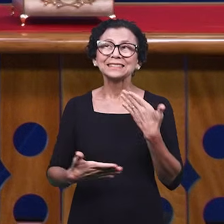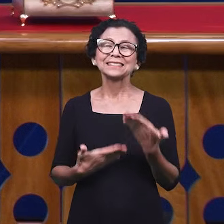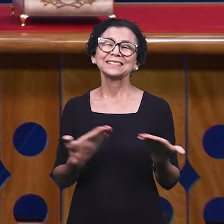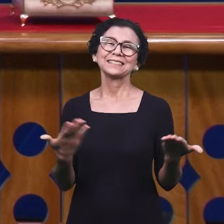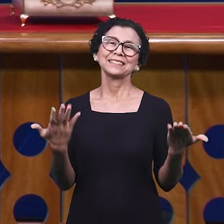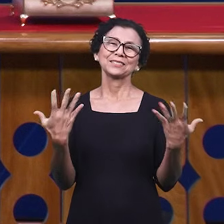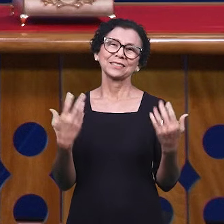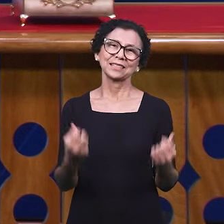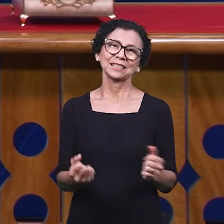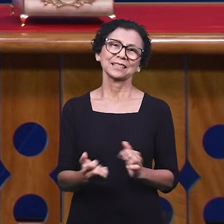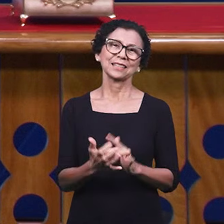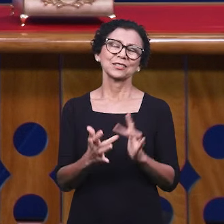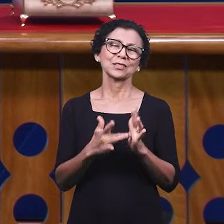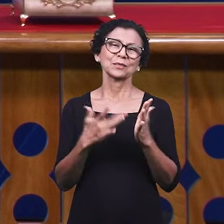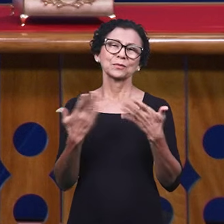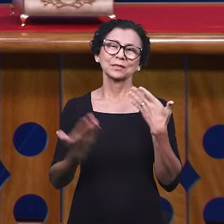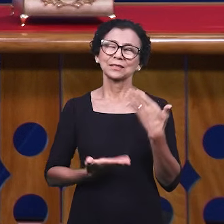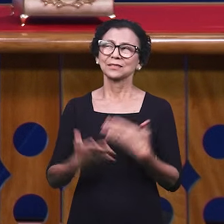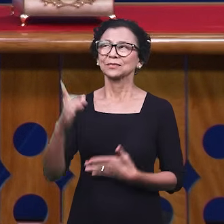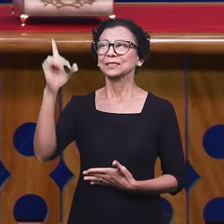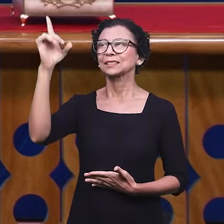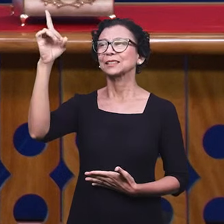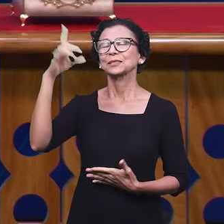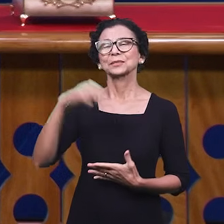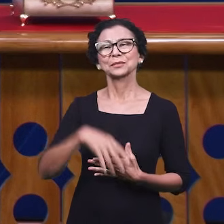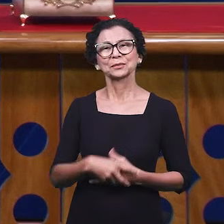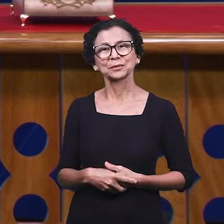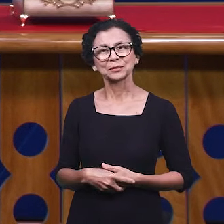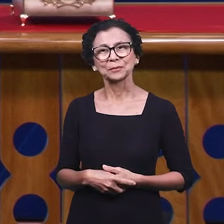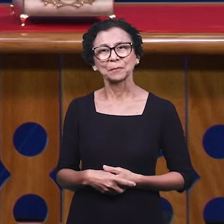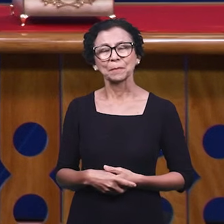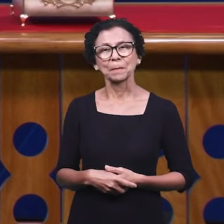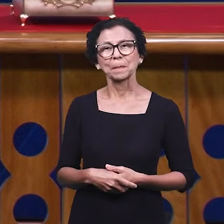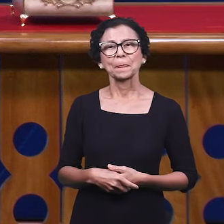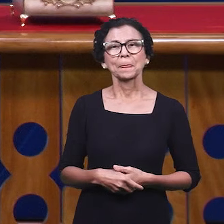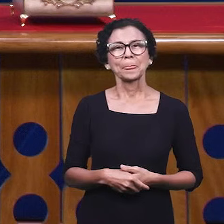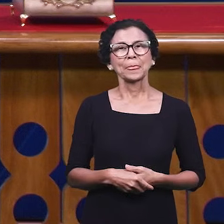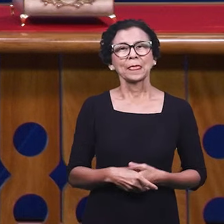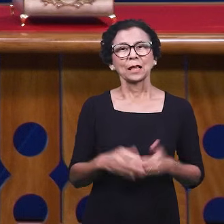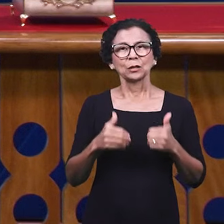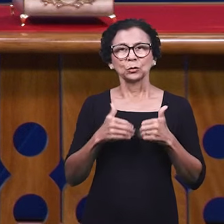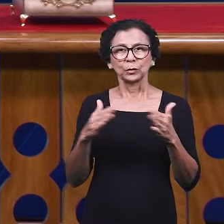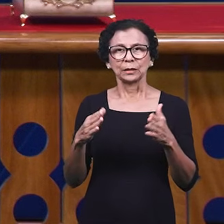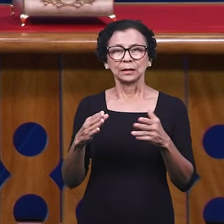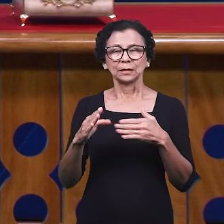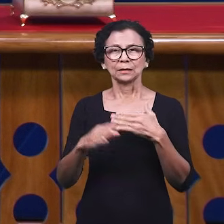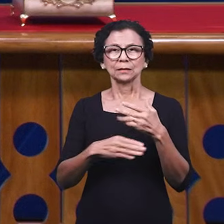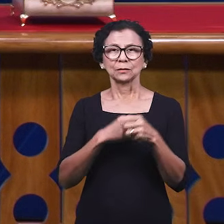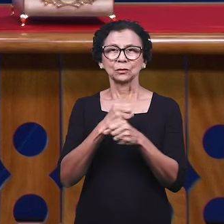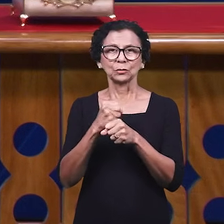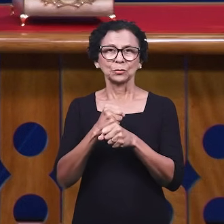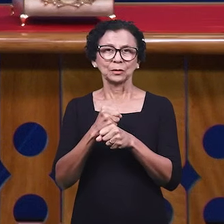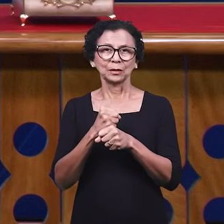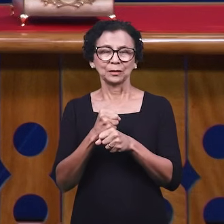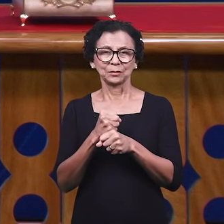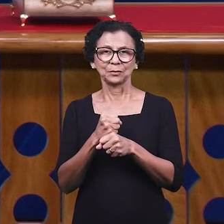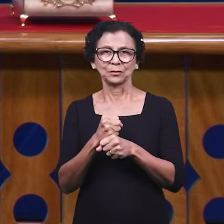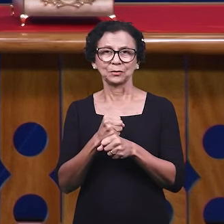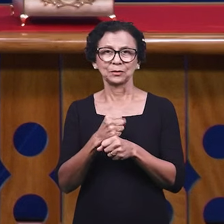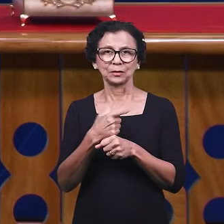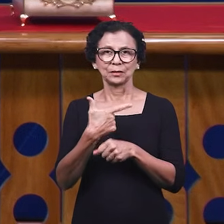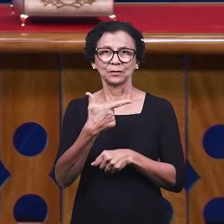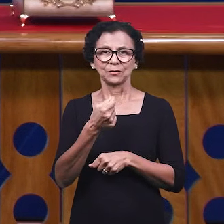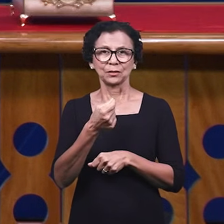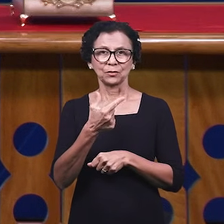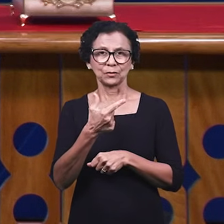alegria que nós tivemos foi aceitar esse conselho e servir a Deus. No começo desse ano, o Senhor nos deu, à igreja, um bom